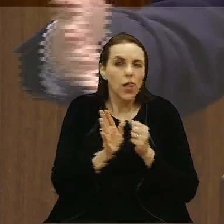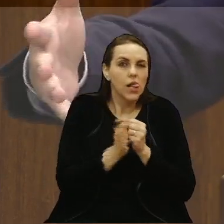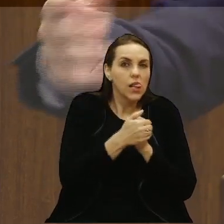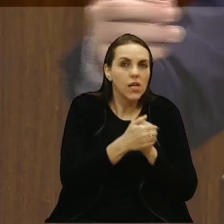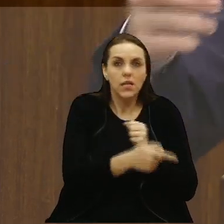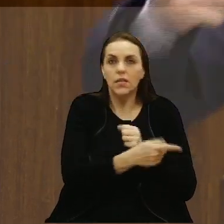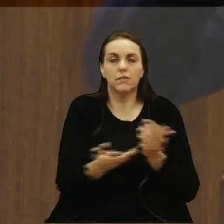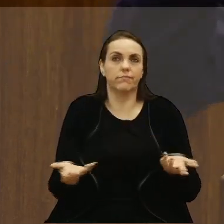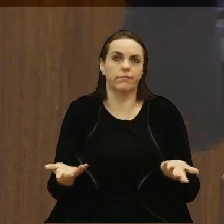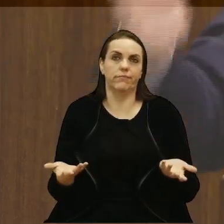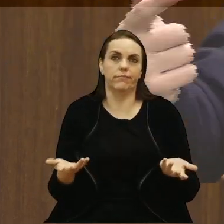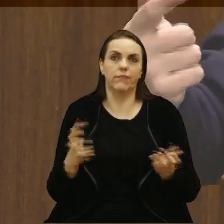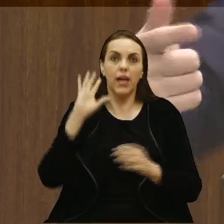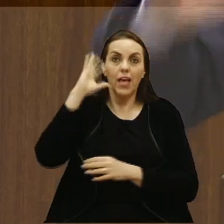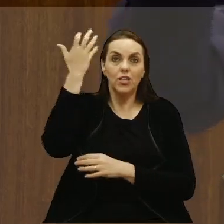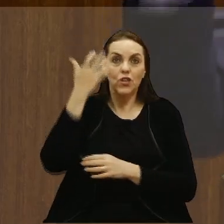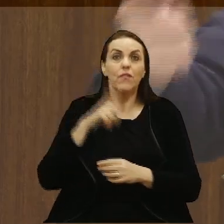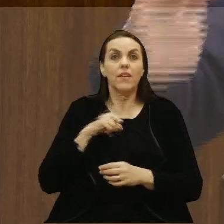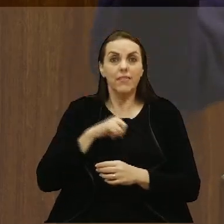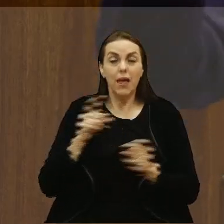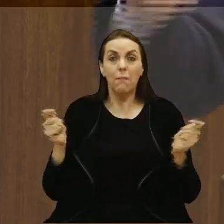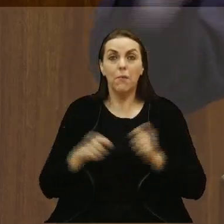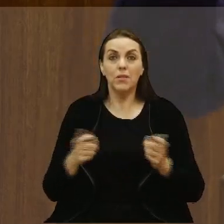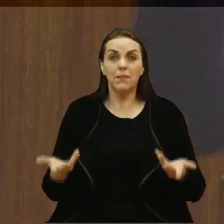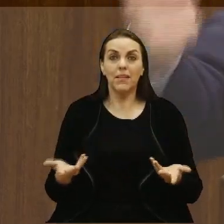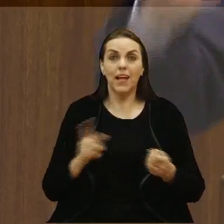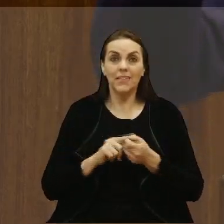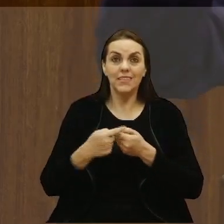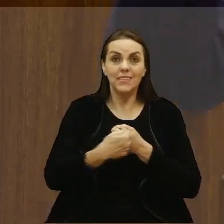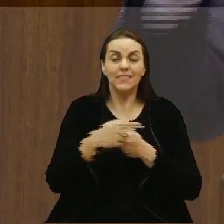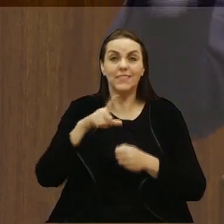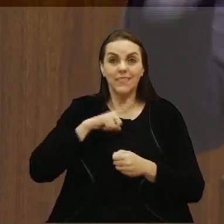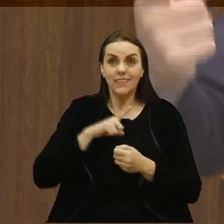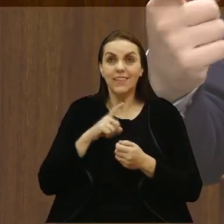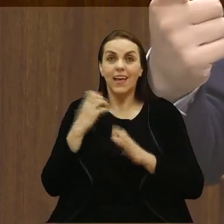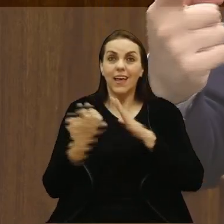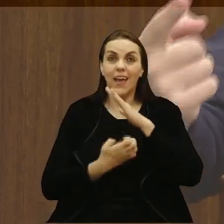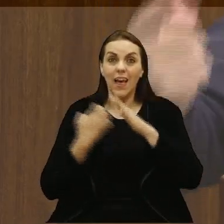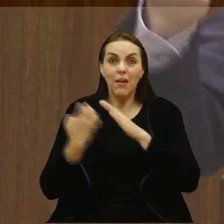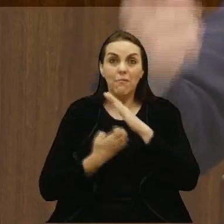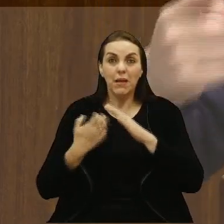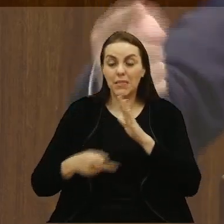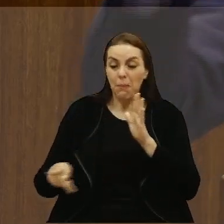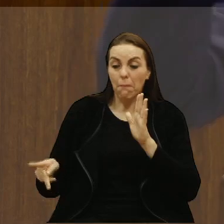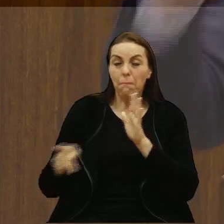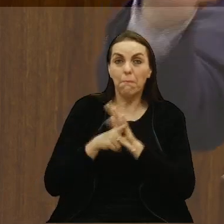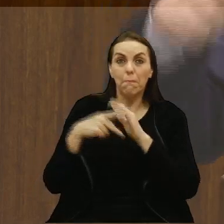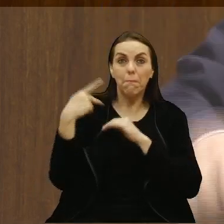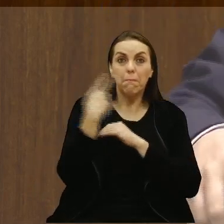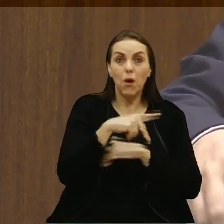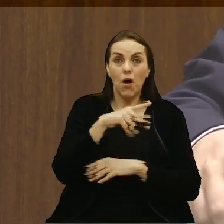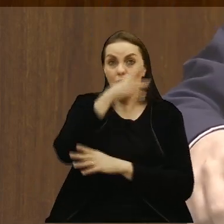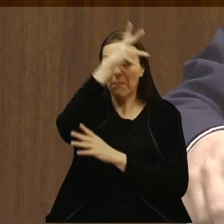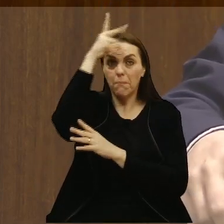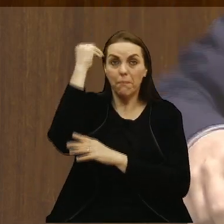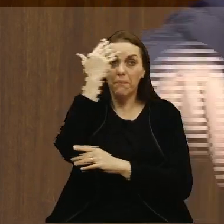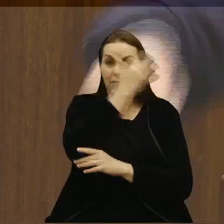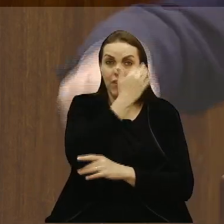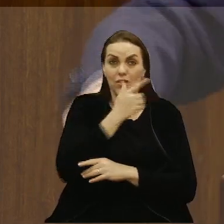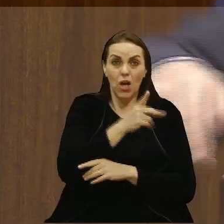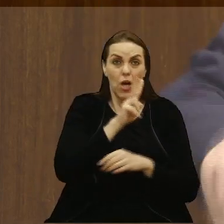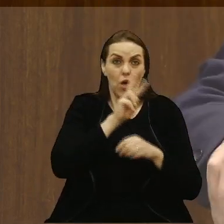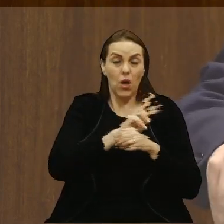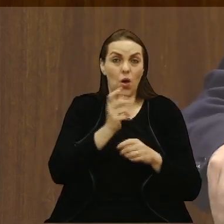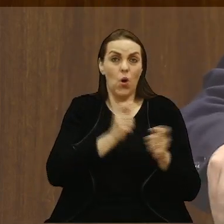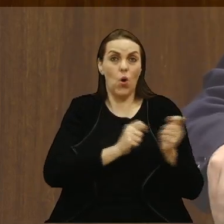temos o aparato. Qual é a outra cidade que tem a oportunidade de ter uma empresa que recolhe lixo sobre o comando do prefeito?